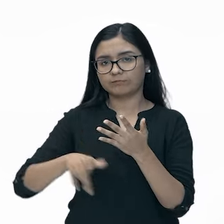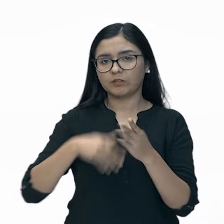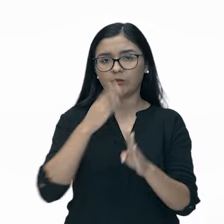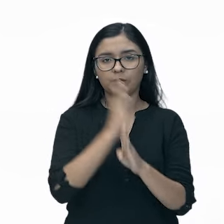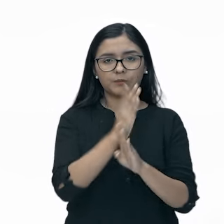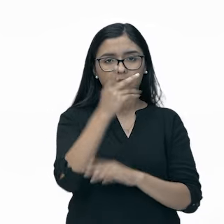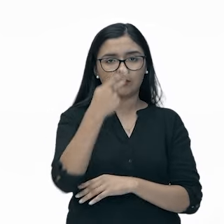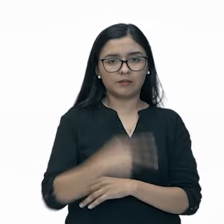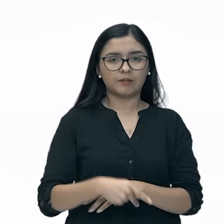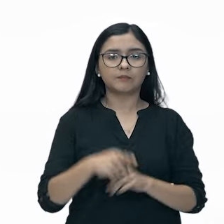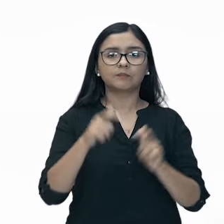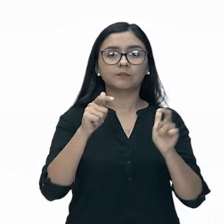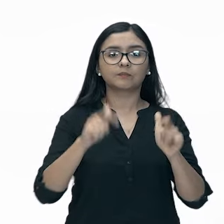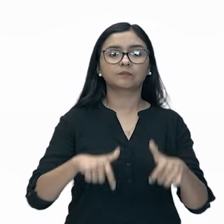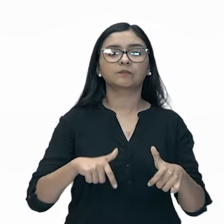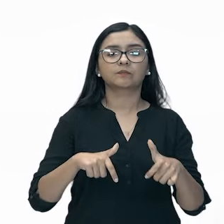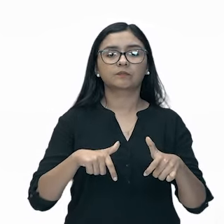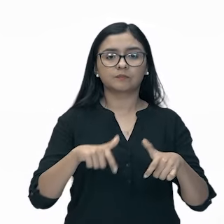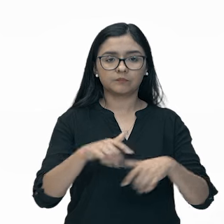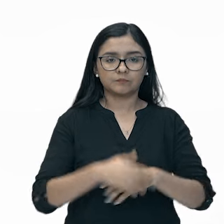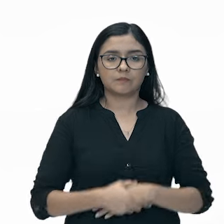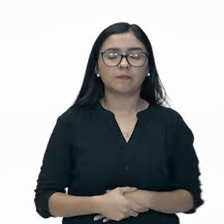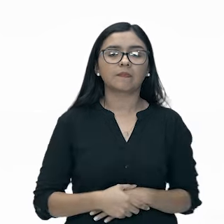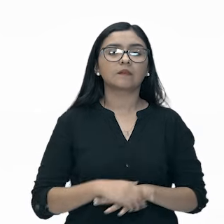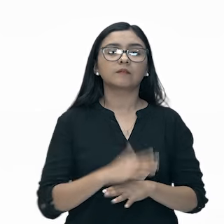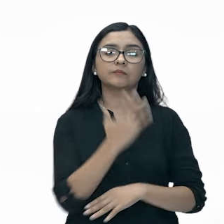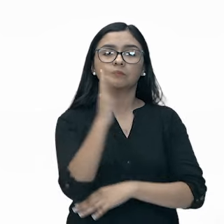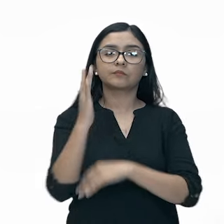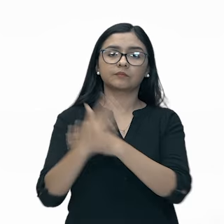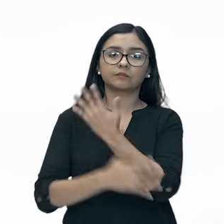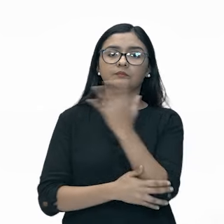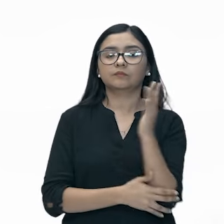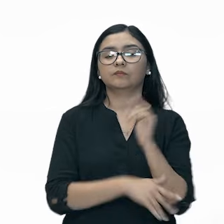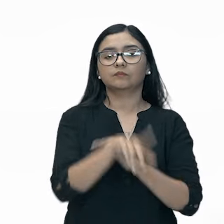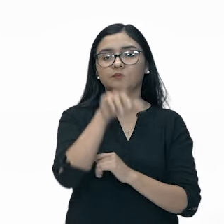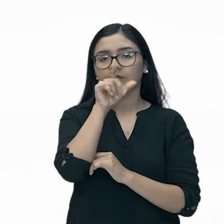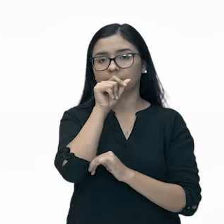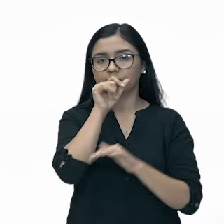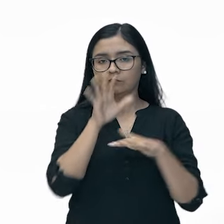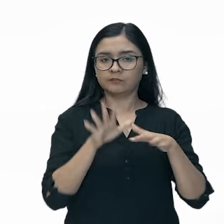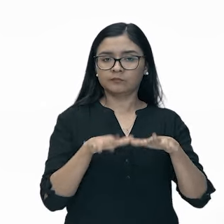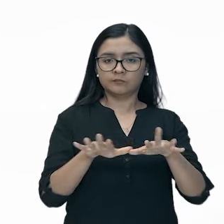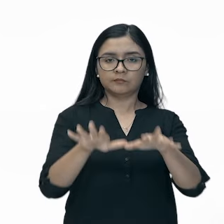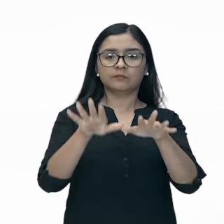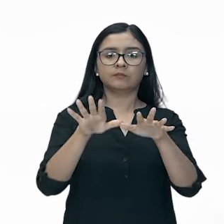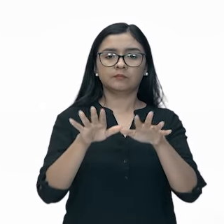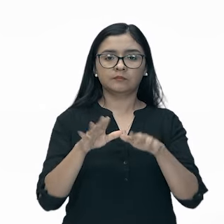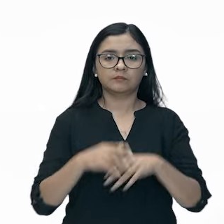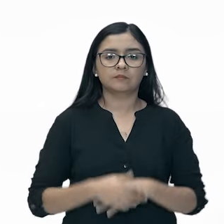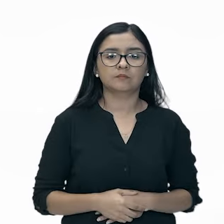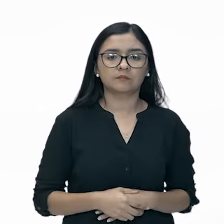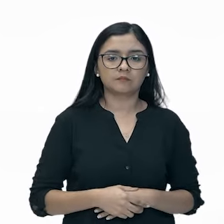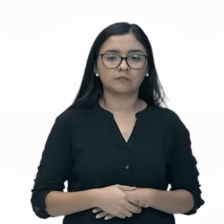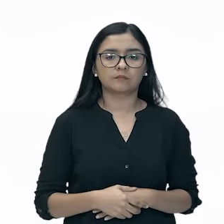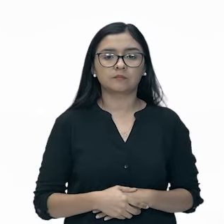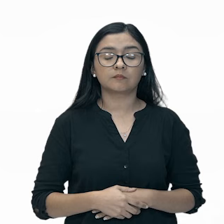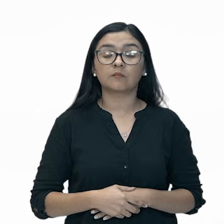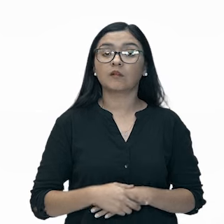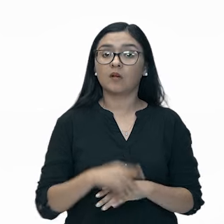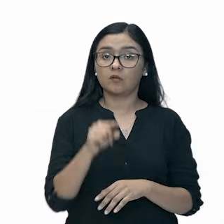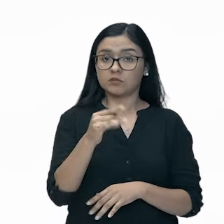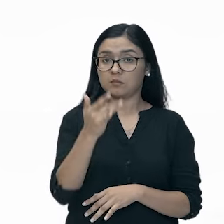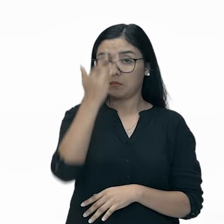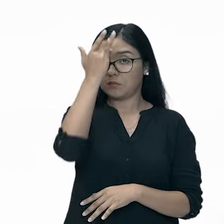por cá sem quinda viste as palmeiras onde canta o sabiá publicado guarde bem esta